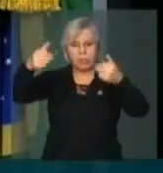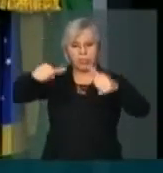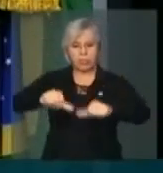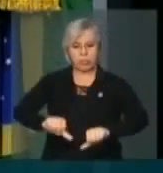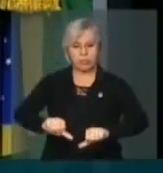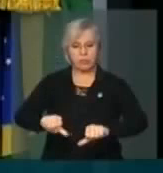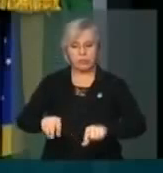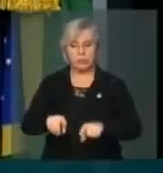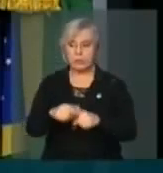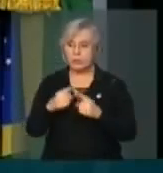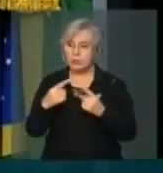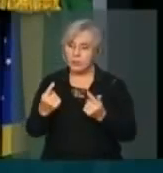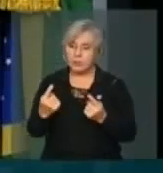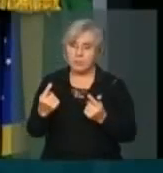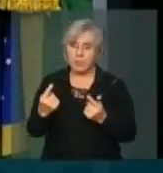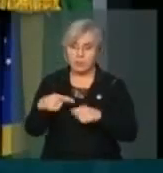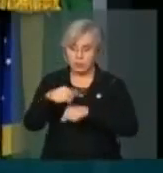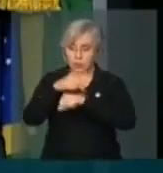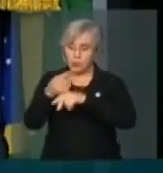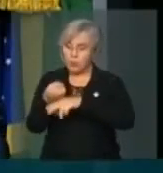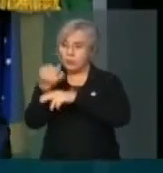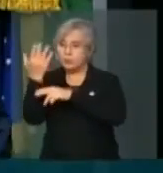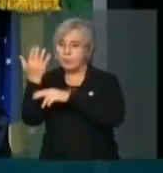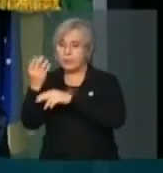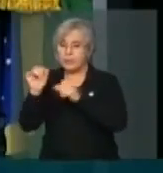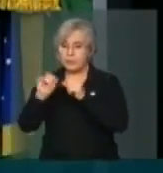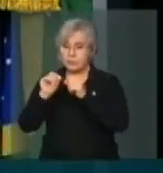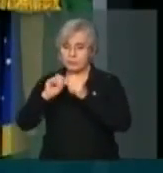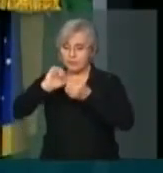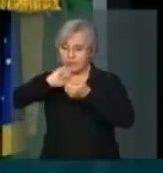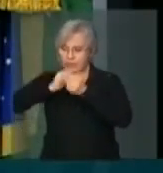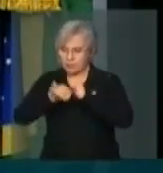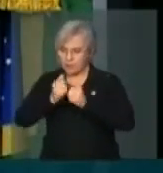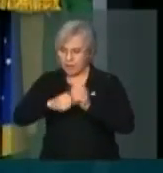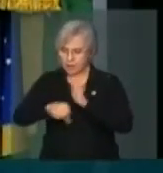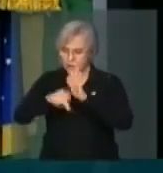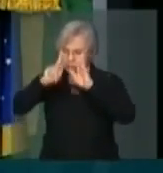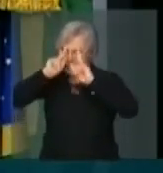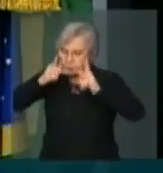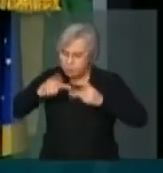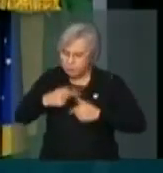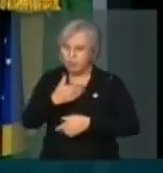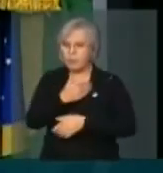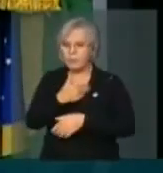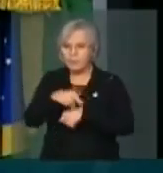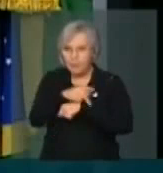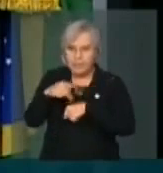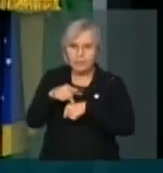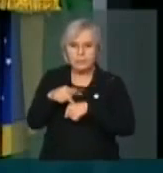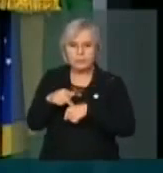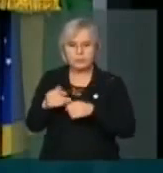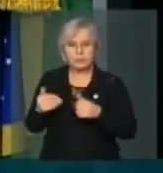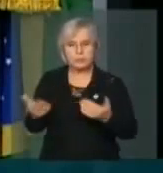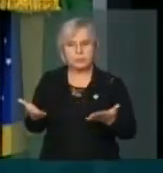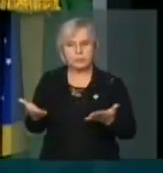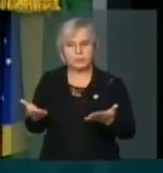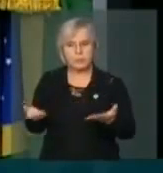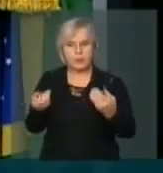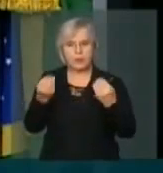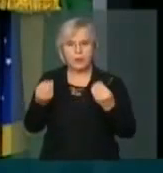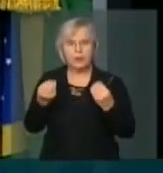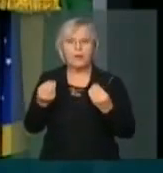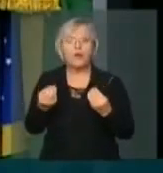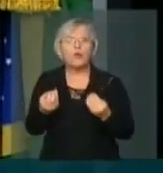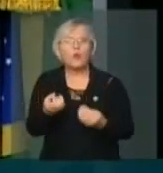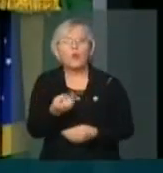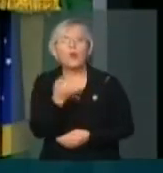na carne, não faz ajustes no bolso dos outros, porque se nós formos ver quanto que o governo